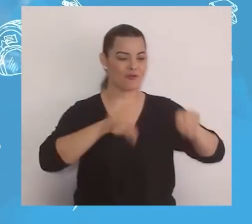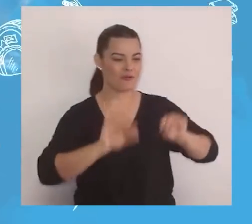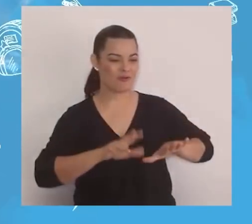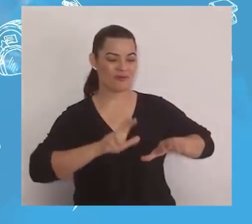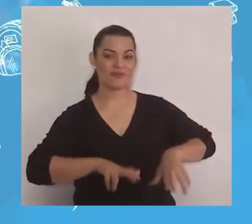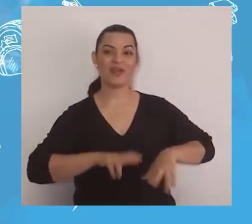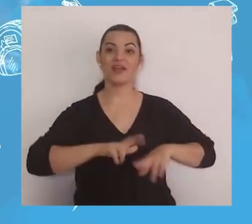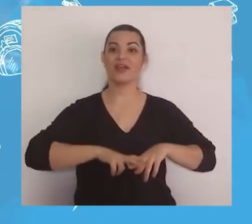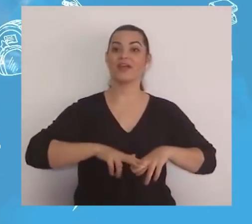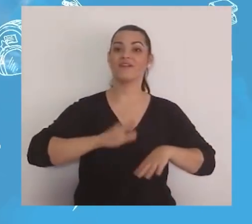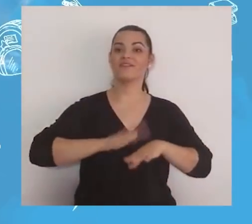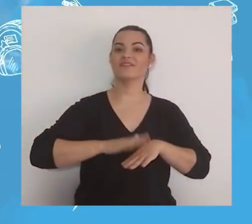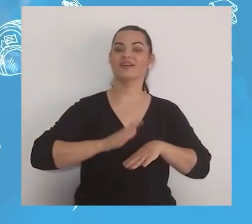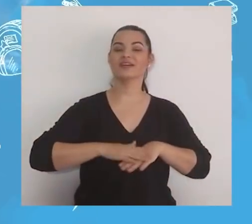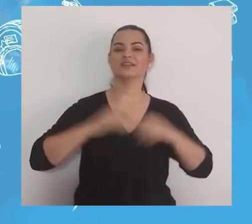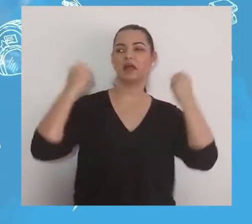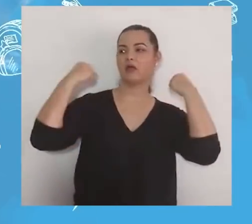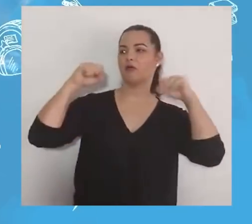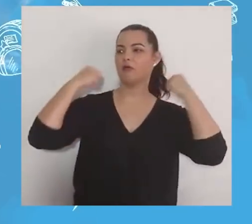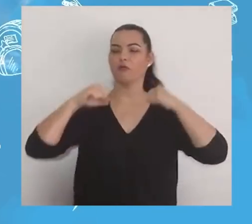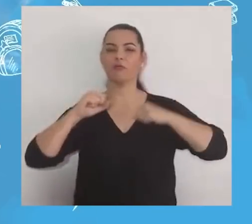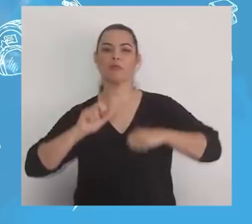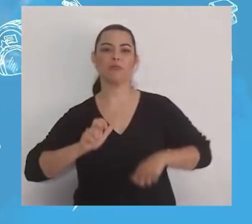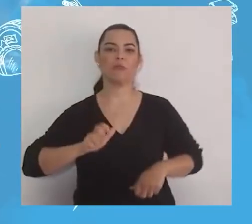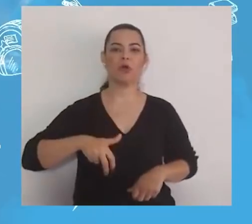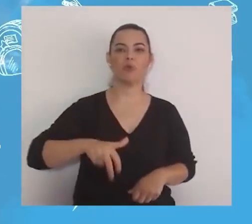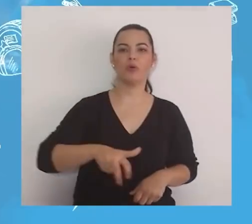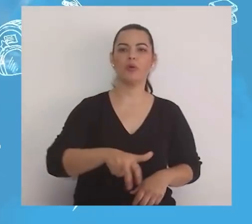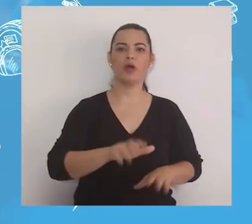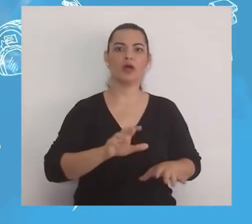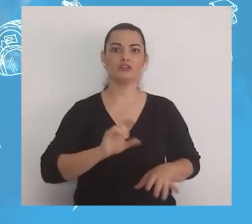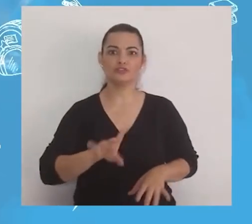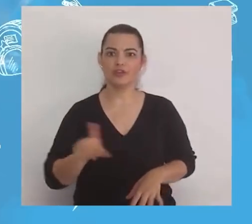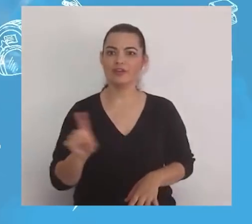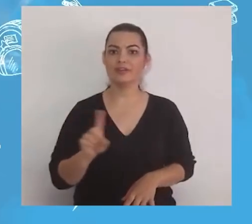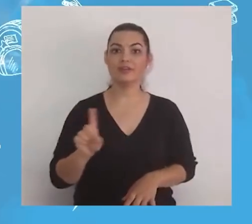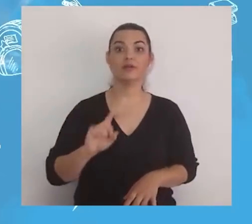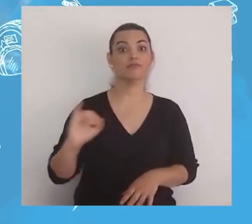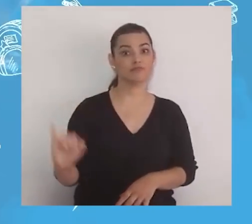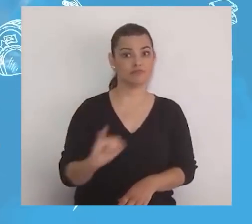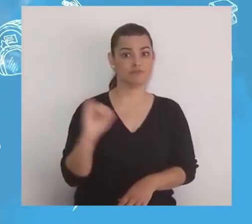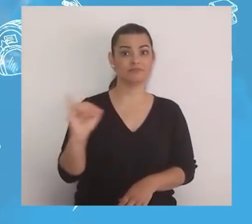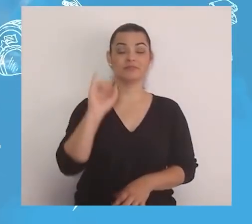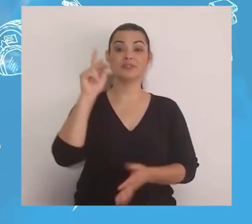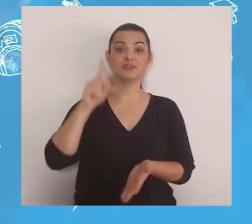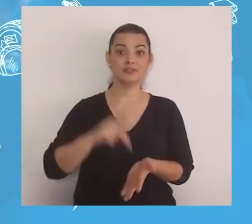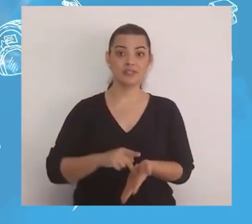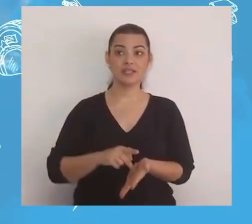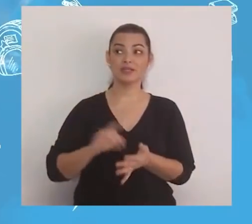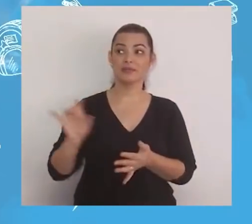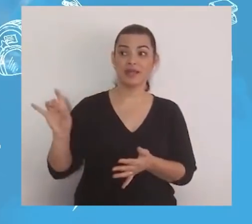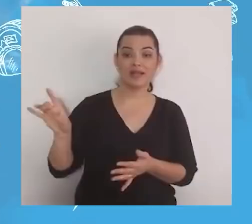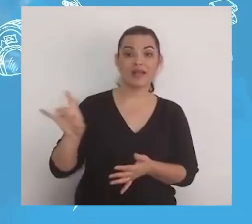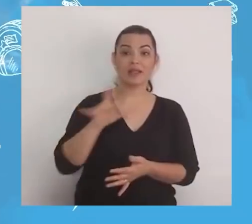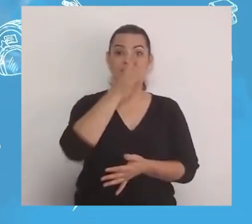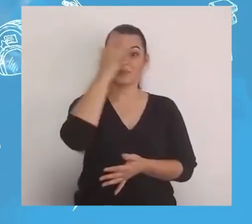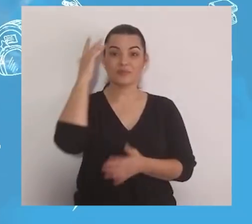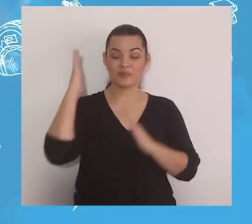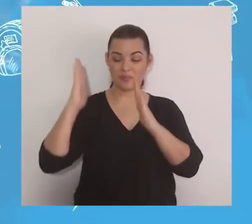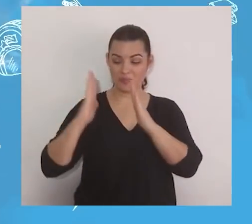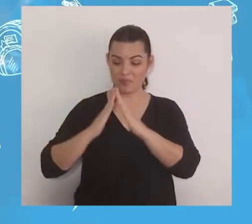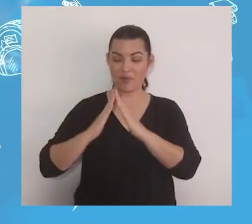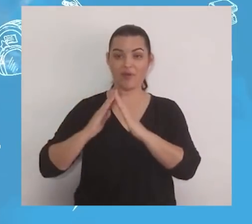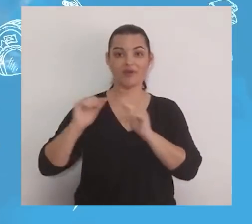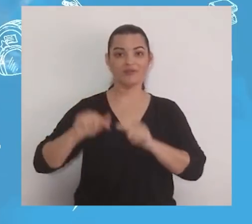Quem conhece? Nossa, eu estou ouvindo o nome de um monte de lugar aí. É o Bosque